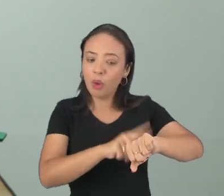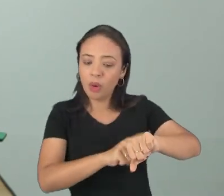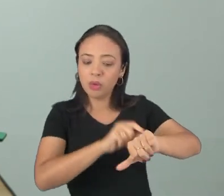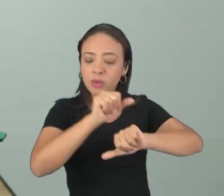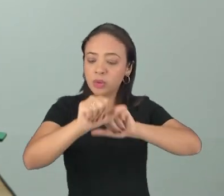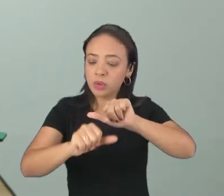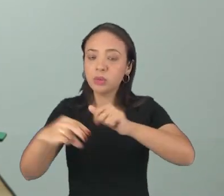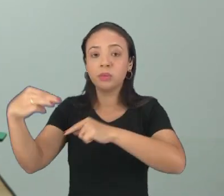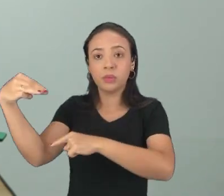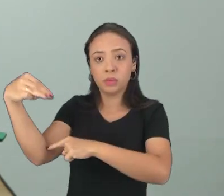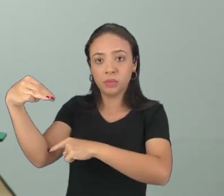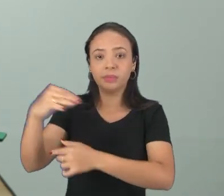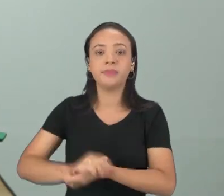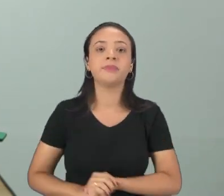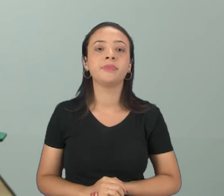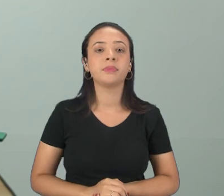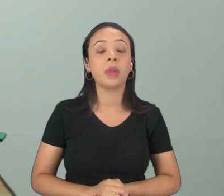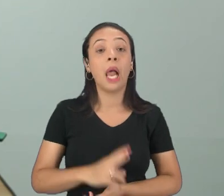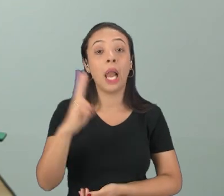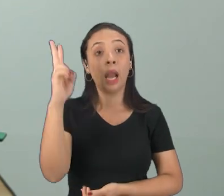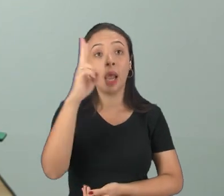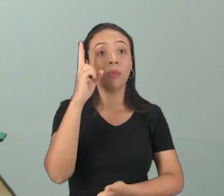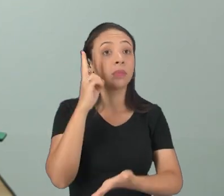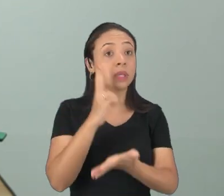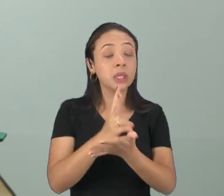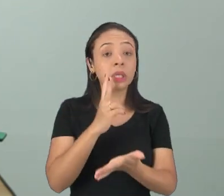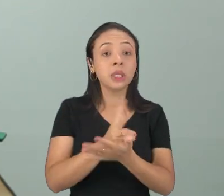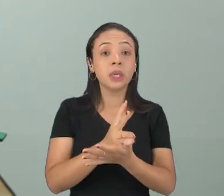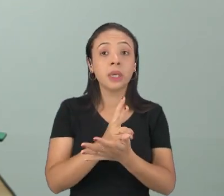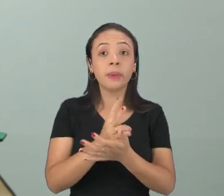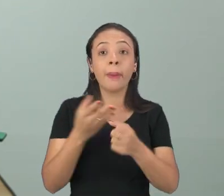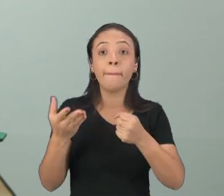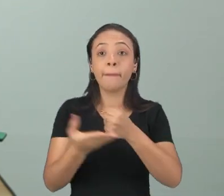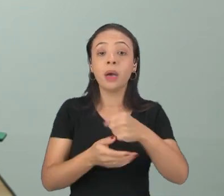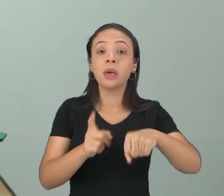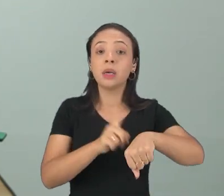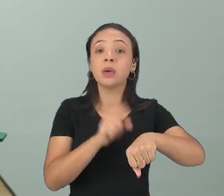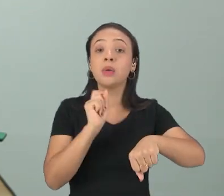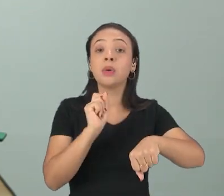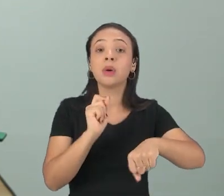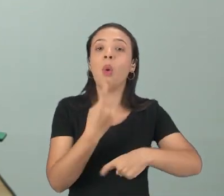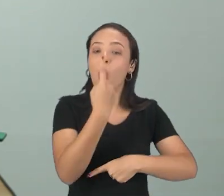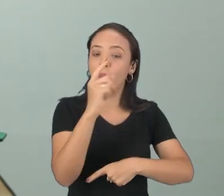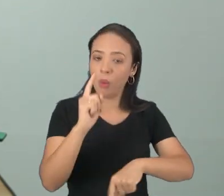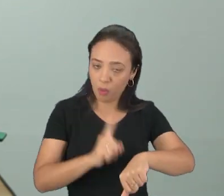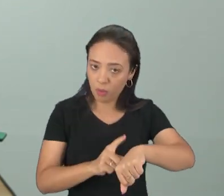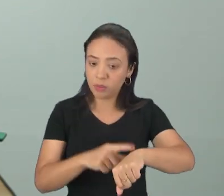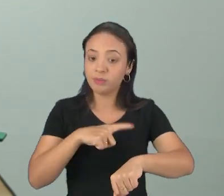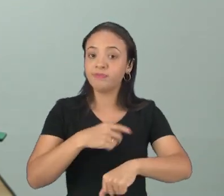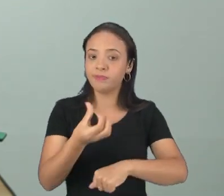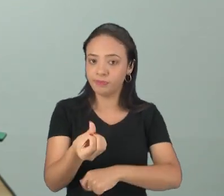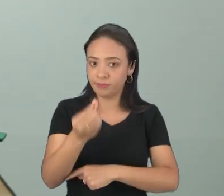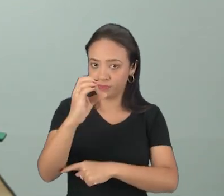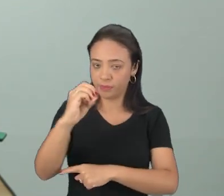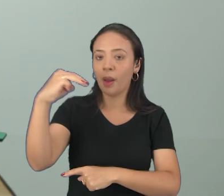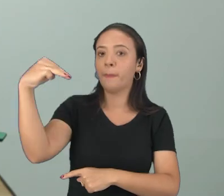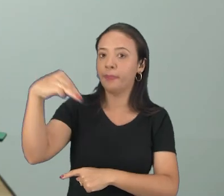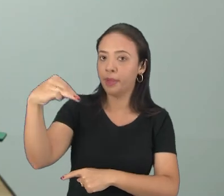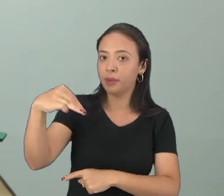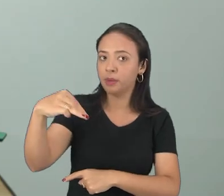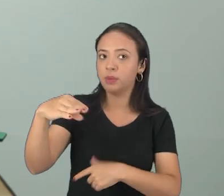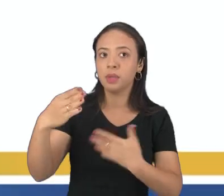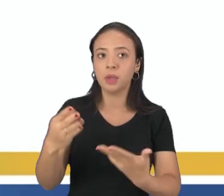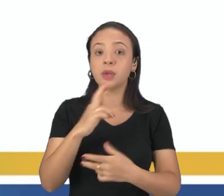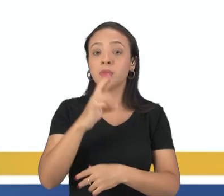minutos. Lembrando que sempre a base para hora, qual é? Uma hora corresponde a 60 minutos. Então, a